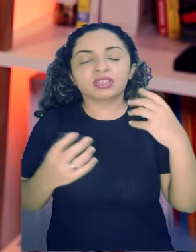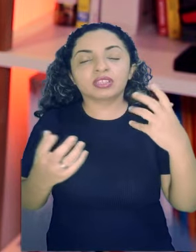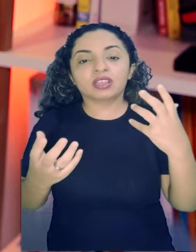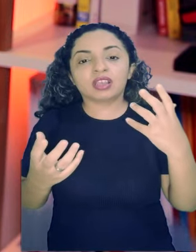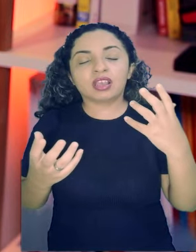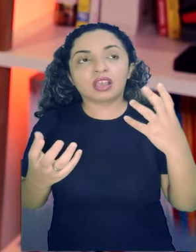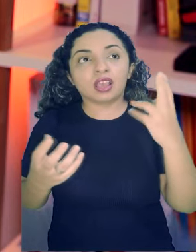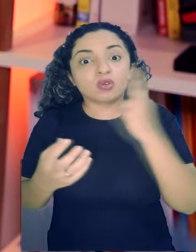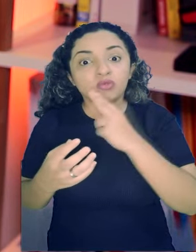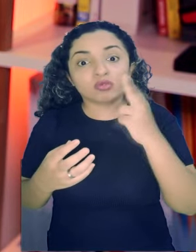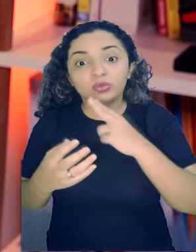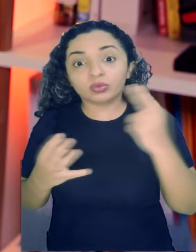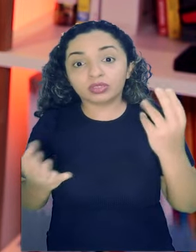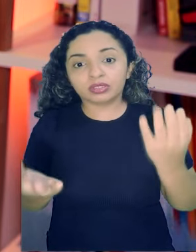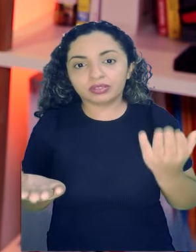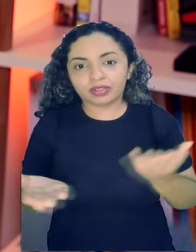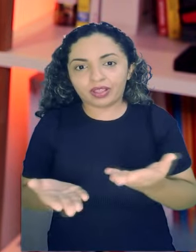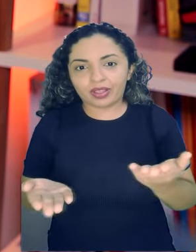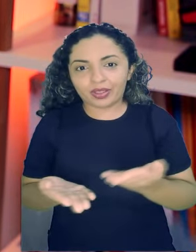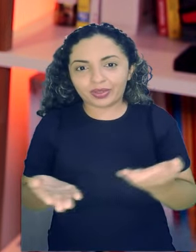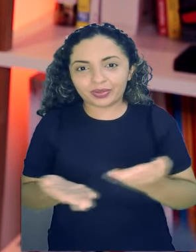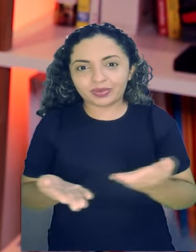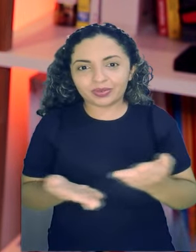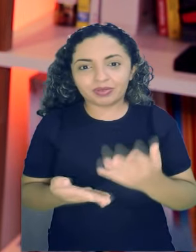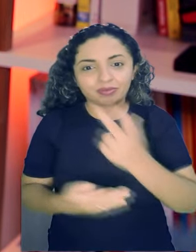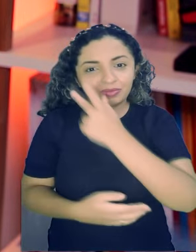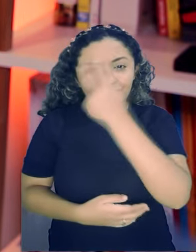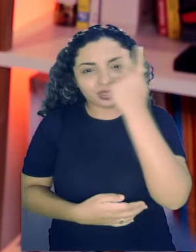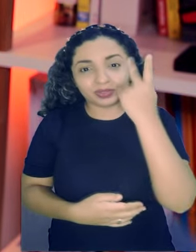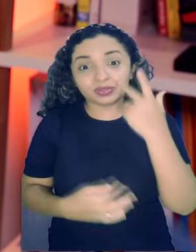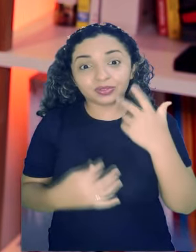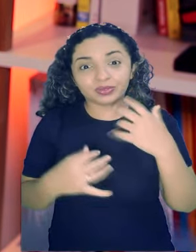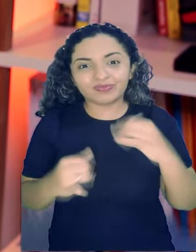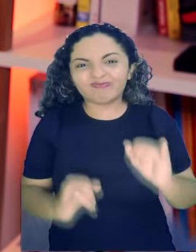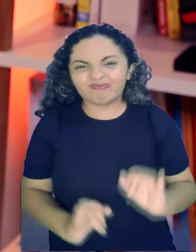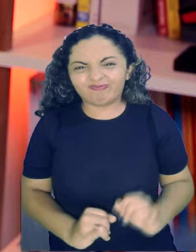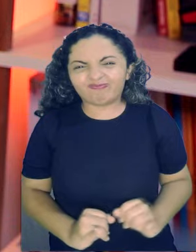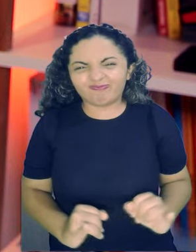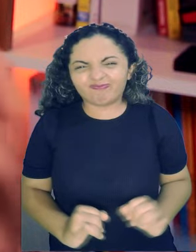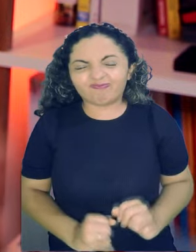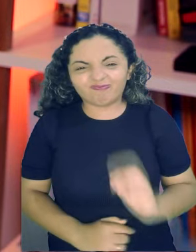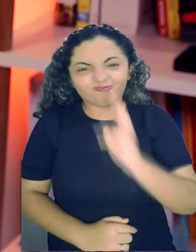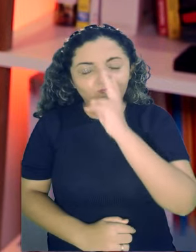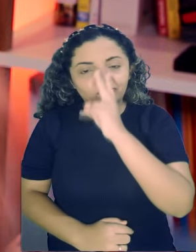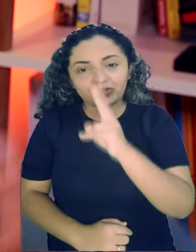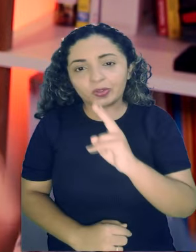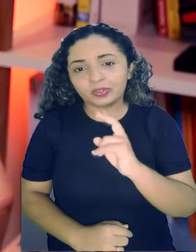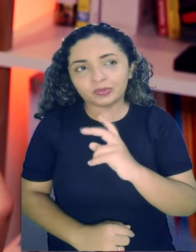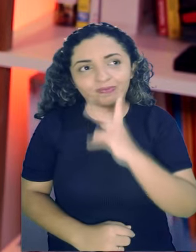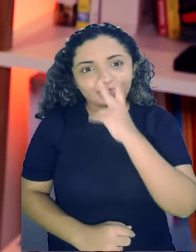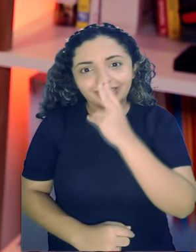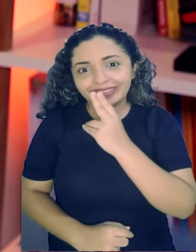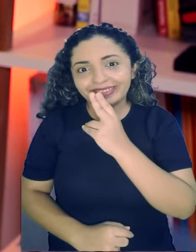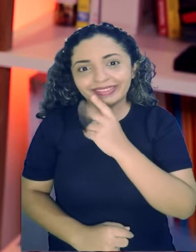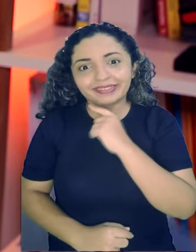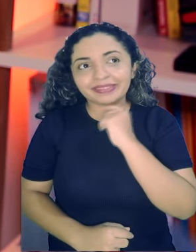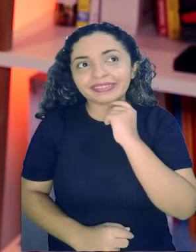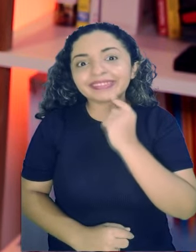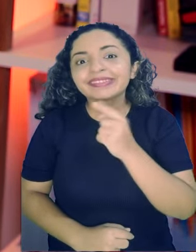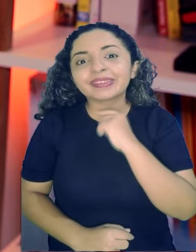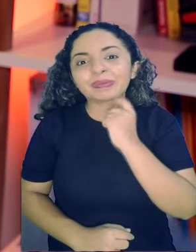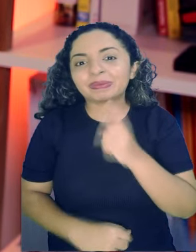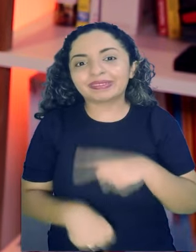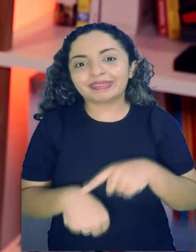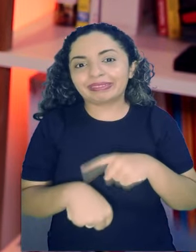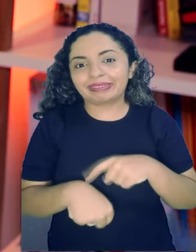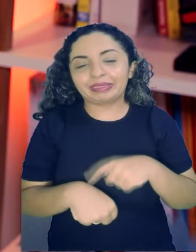a urgência do drama que civis estão passando na faixa de Gaza, ela não dá tempo desse